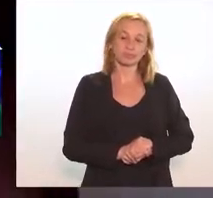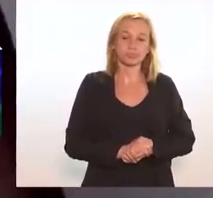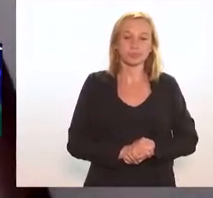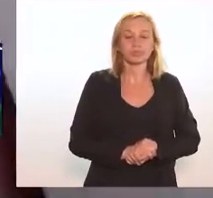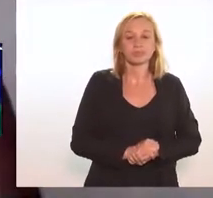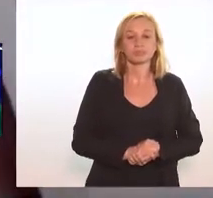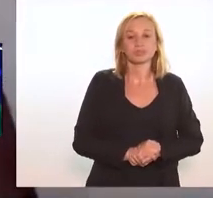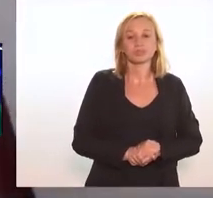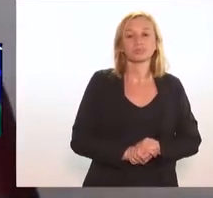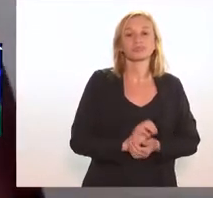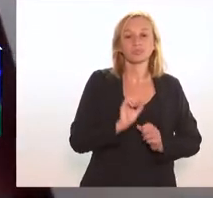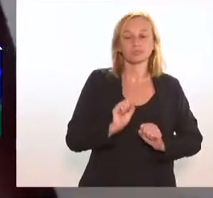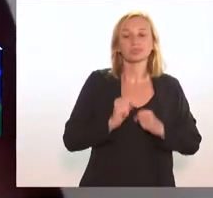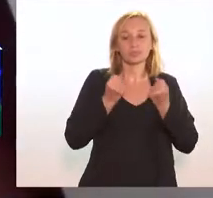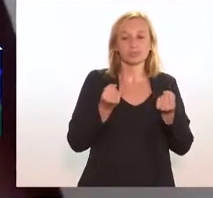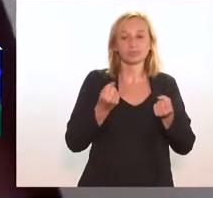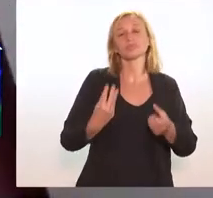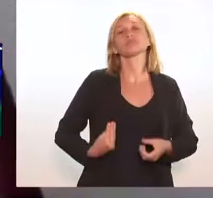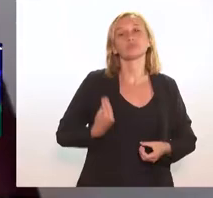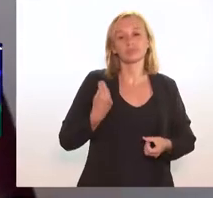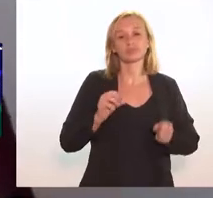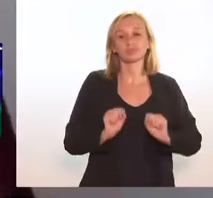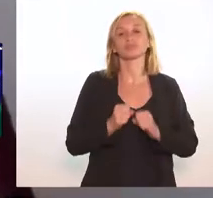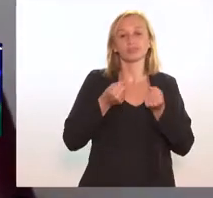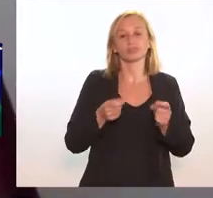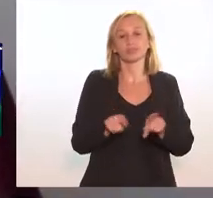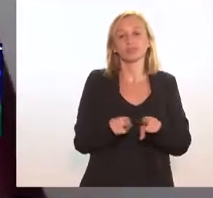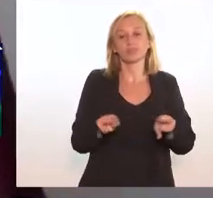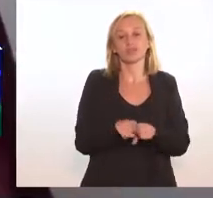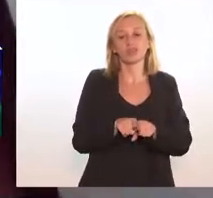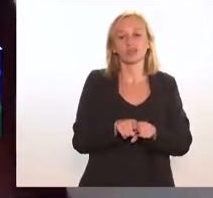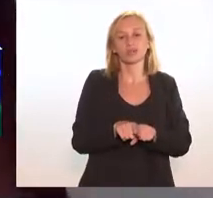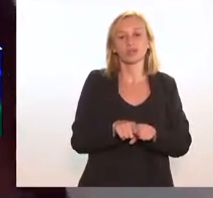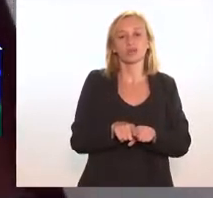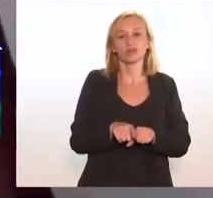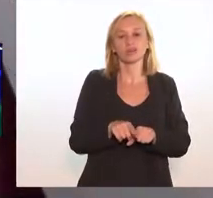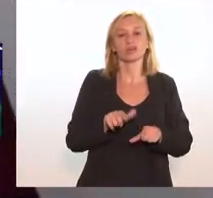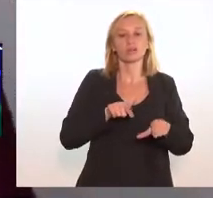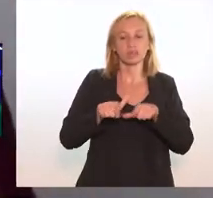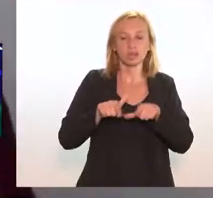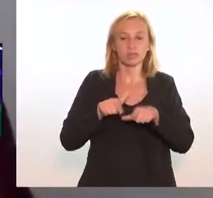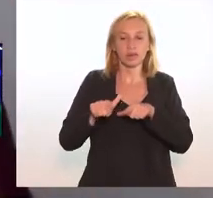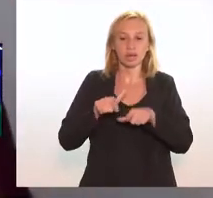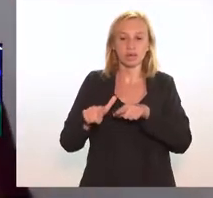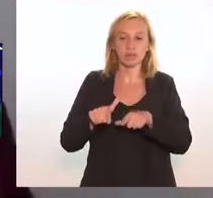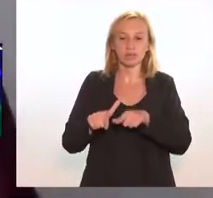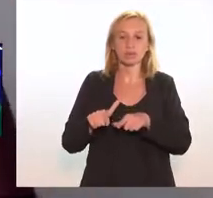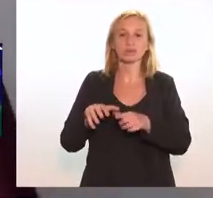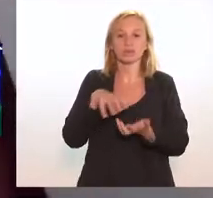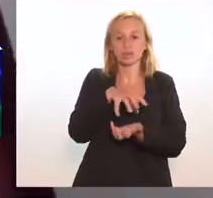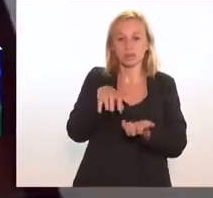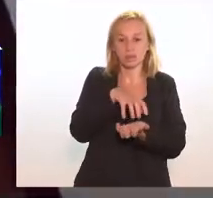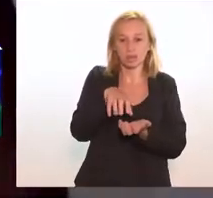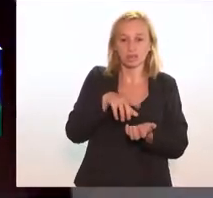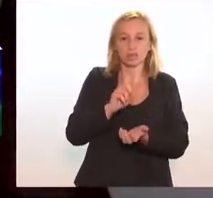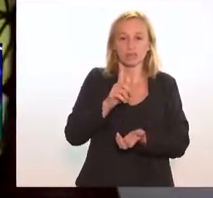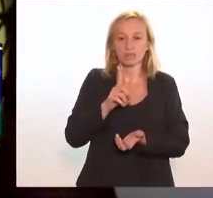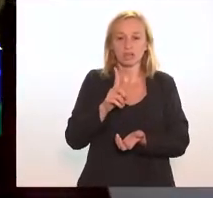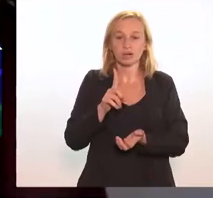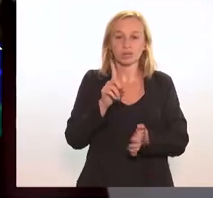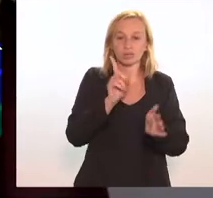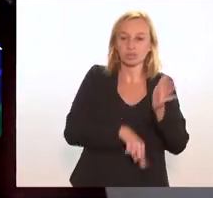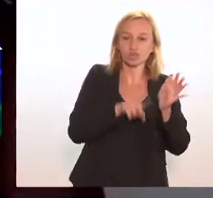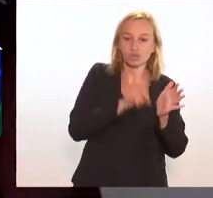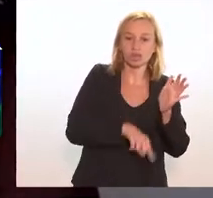óbitos. Defendemos a vida e defendemos também a garantia legal do trabalhador poder fazer greve e não ser